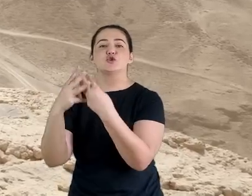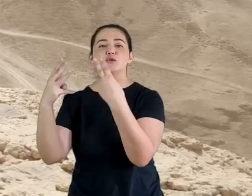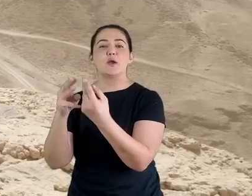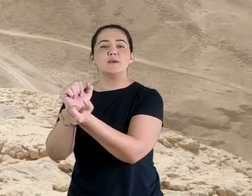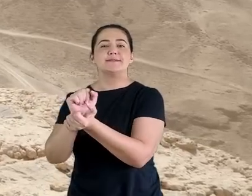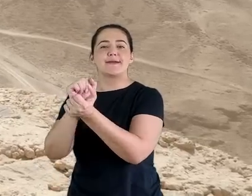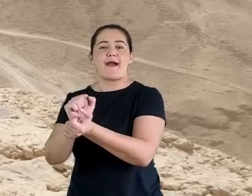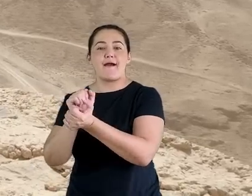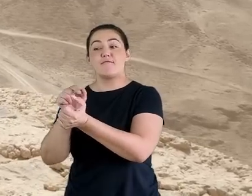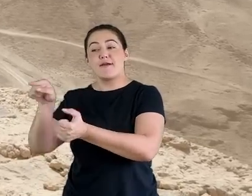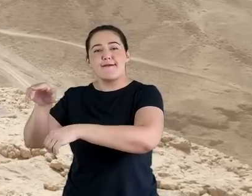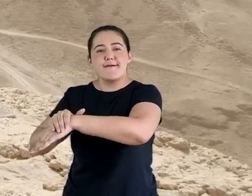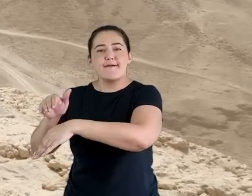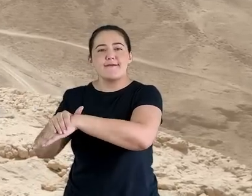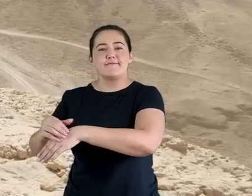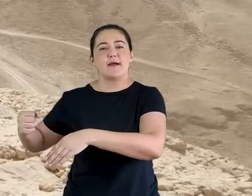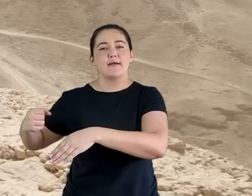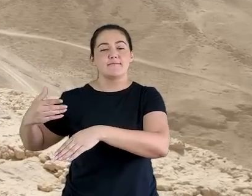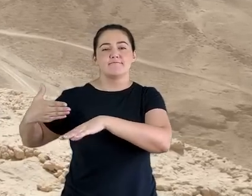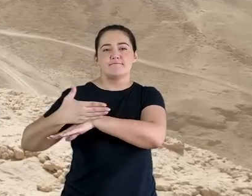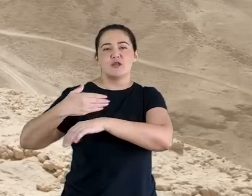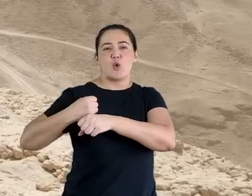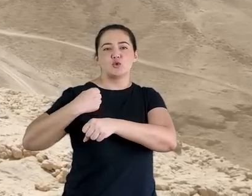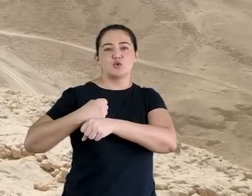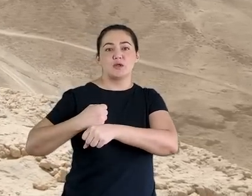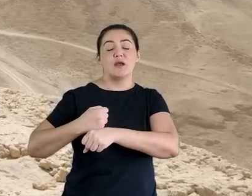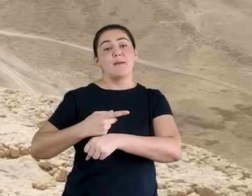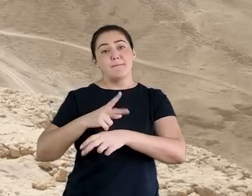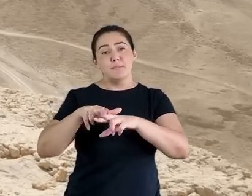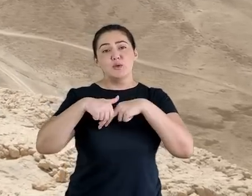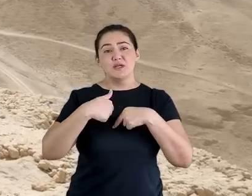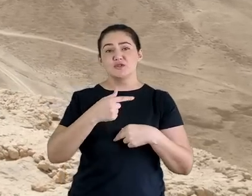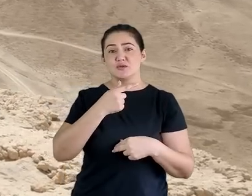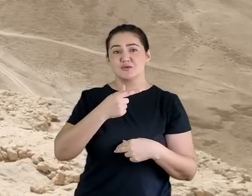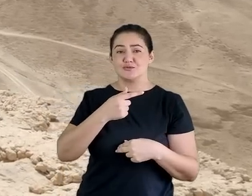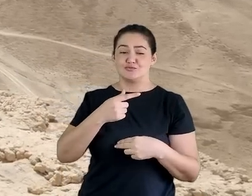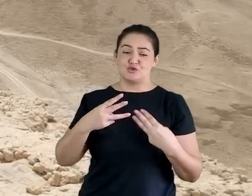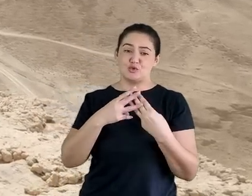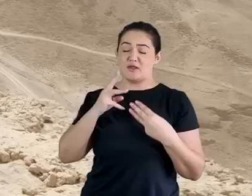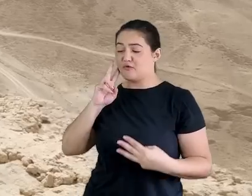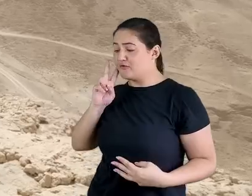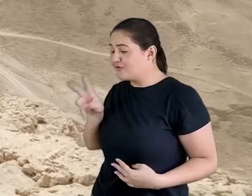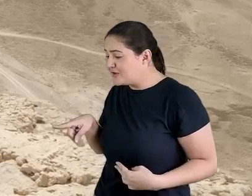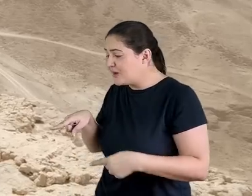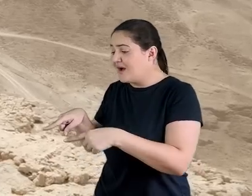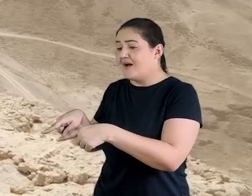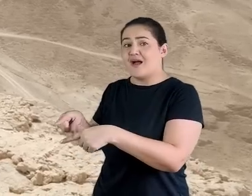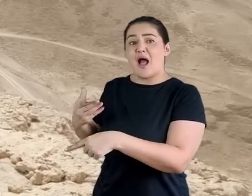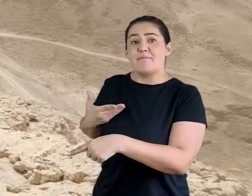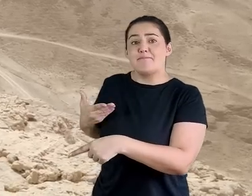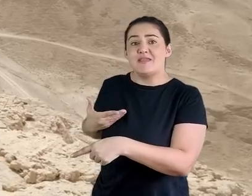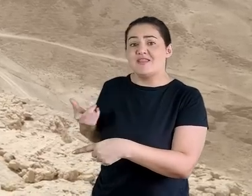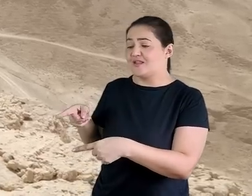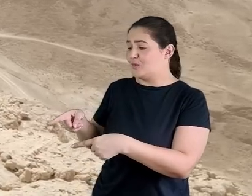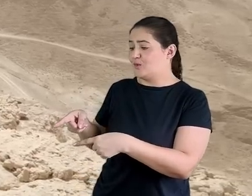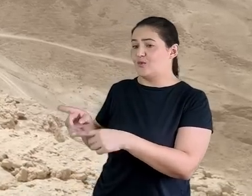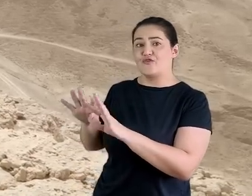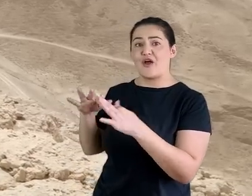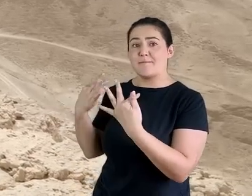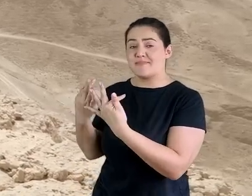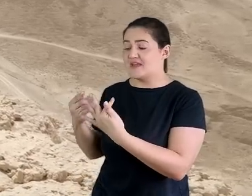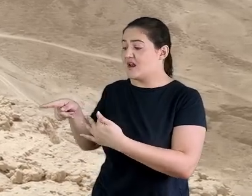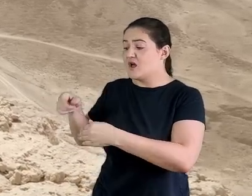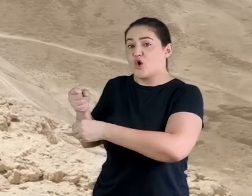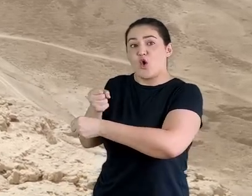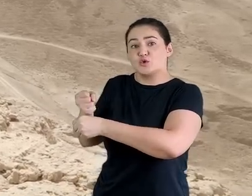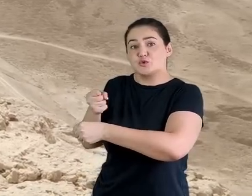próprios patrícios, outros irmãos judeus, quem sabe parentes, amigos. Então eles tiveram que permitir que a rampa fosse construída